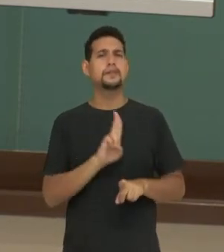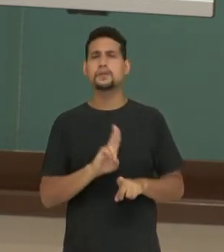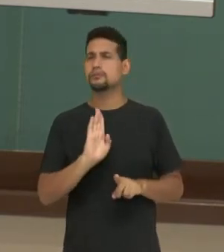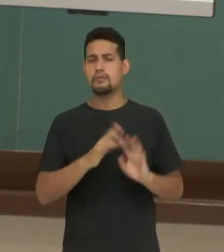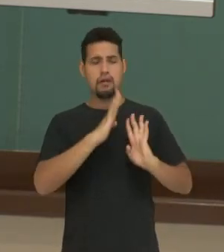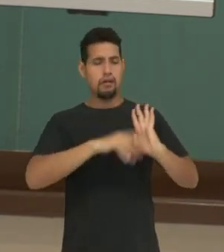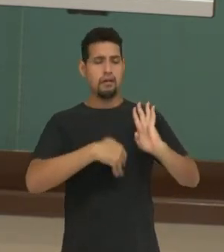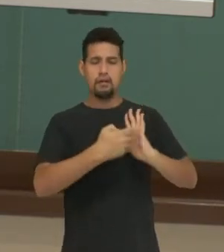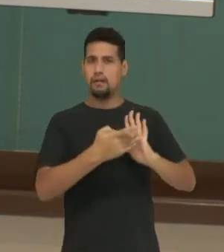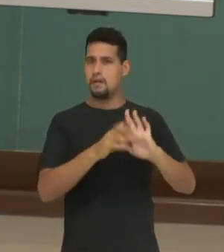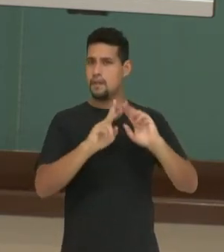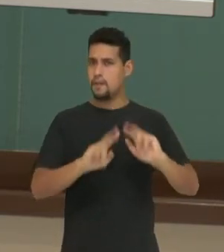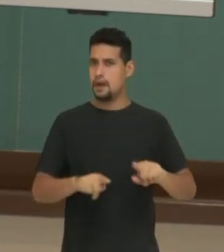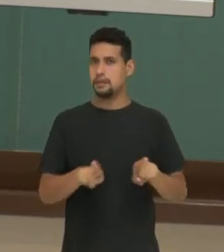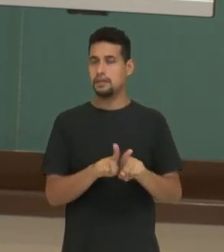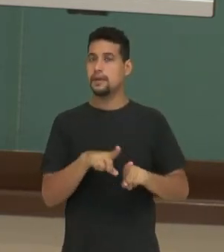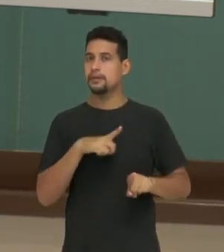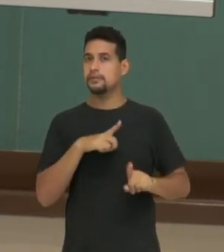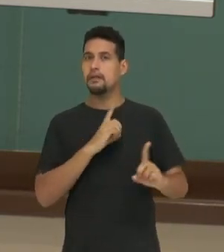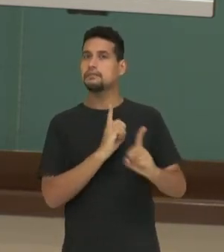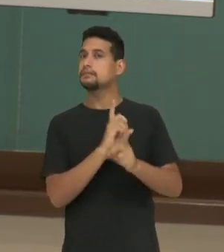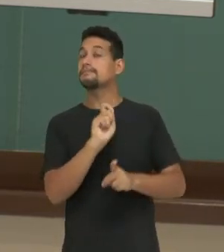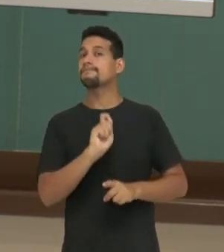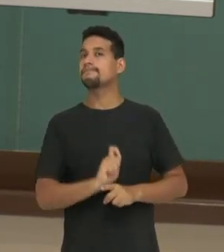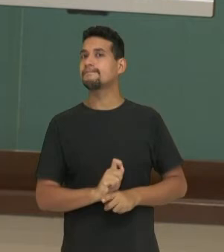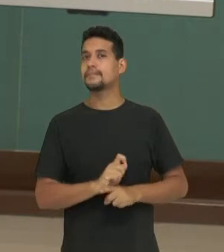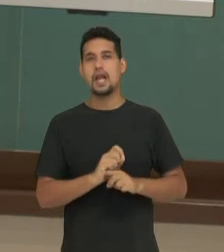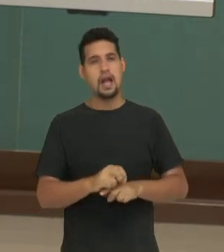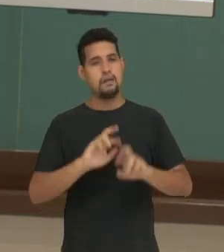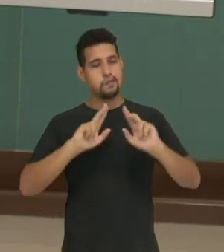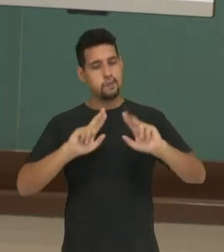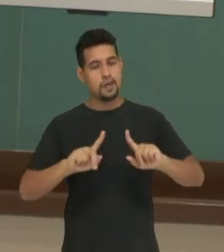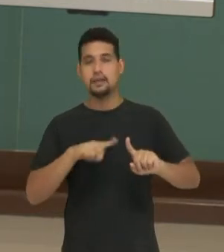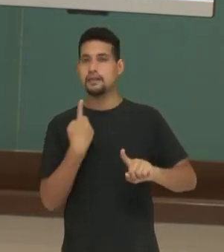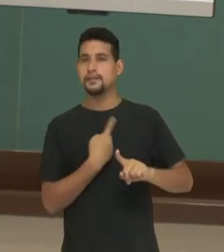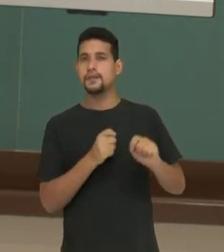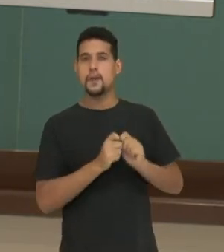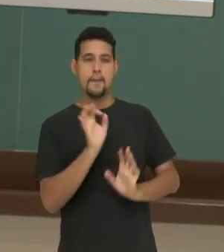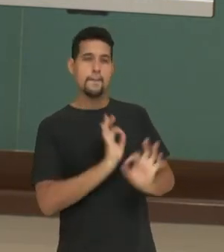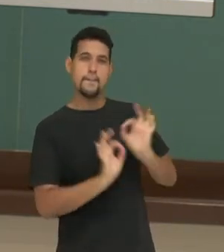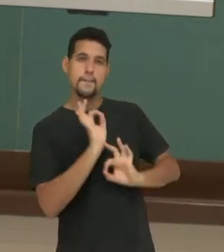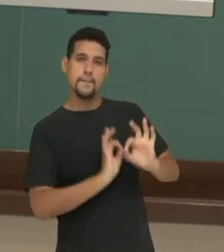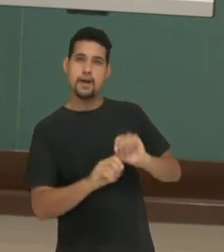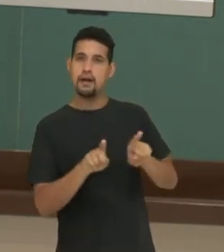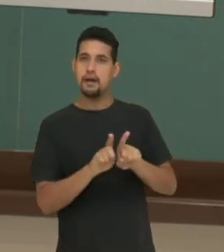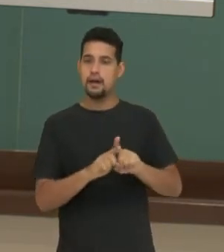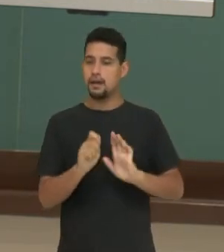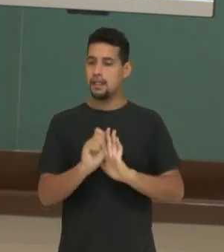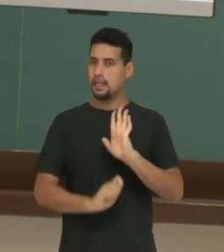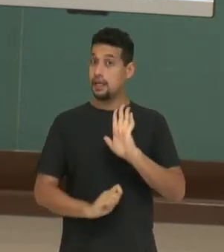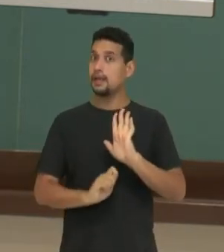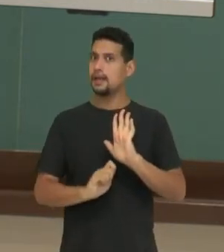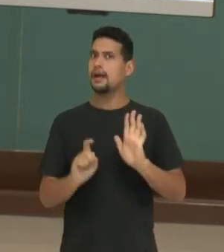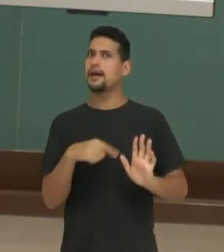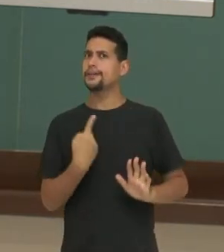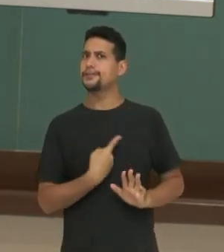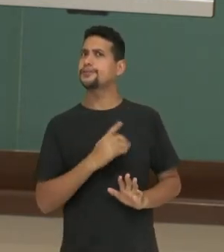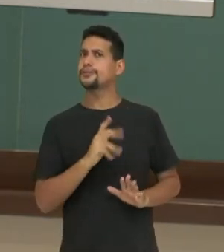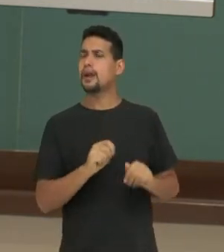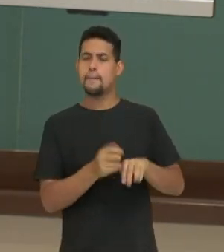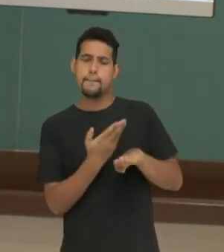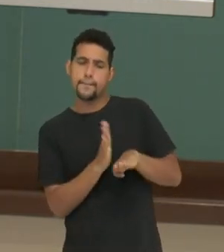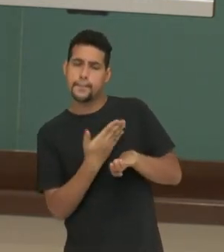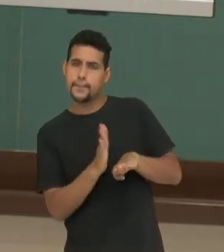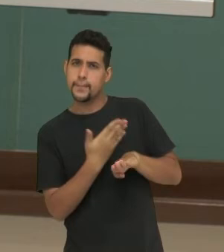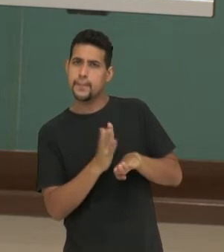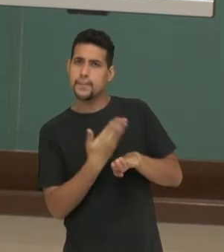tabela algo semelhante a isso, ou que veio ao encontro dessas possibilidades da gente fazer o planejamento para uma redação, né, a gente está fazendo aí um